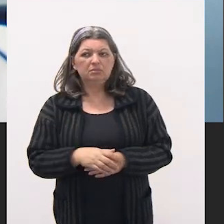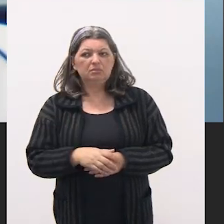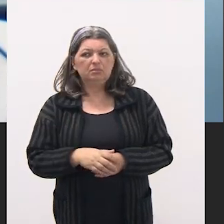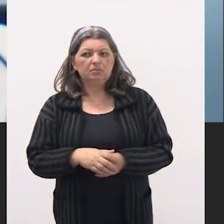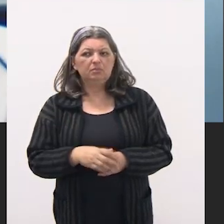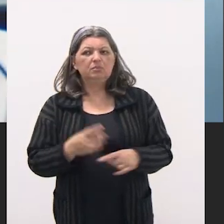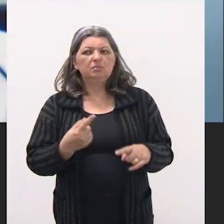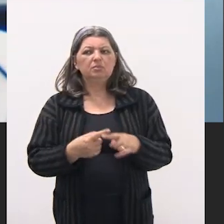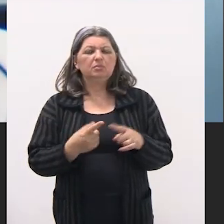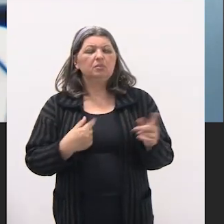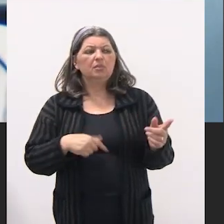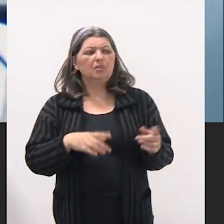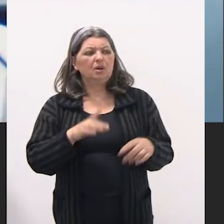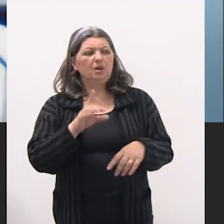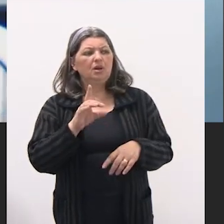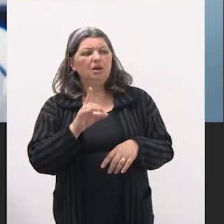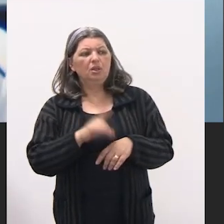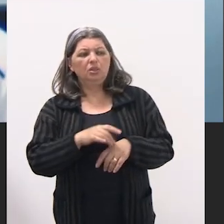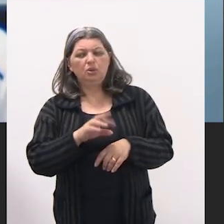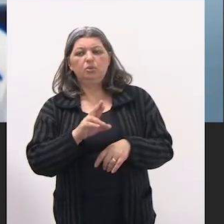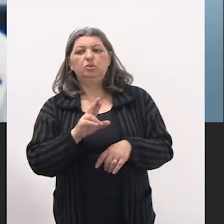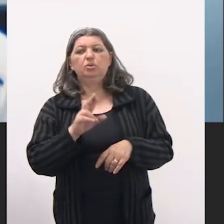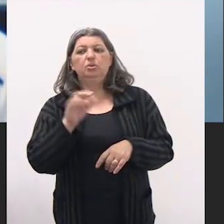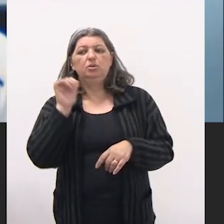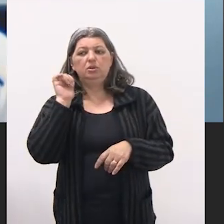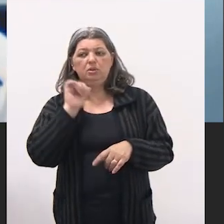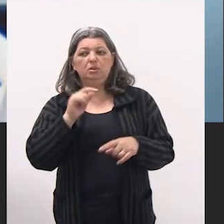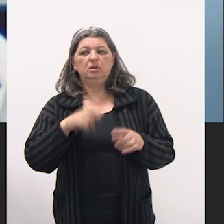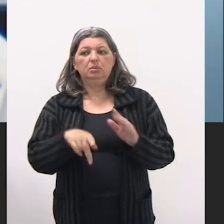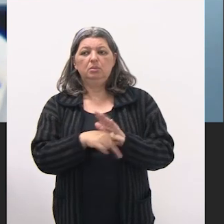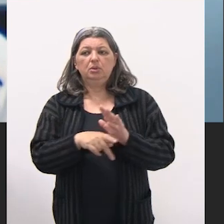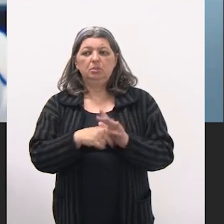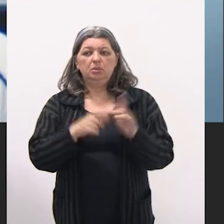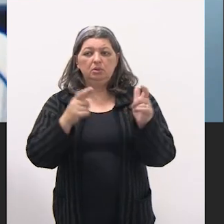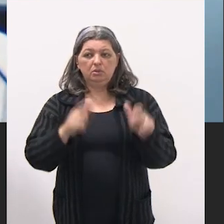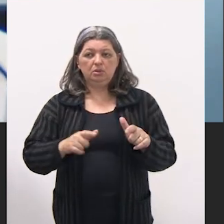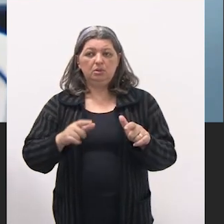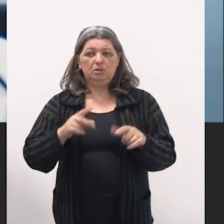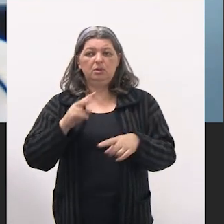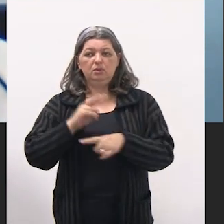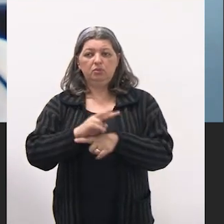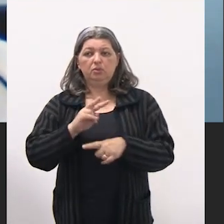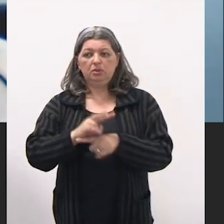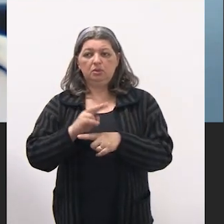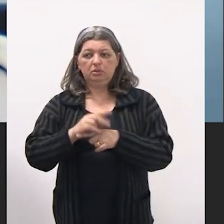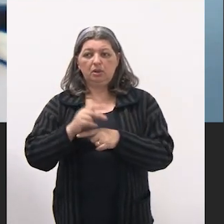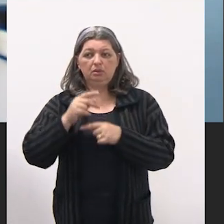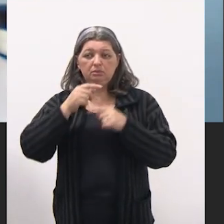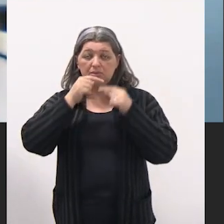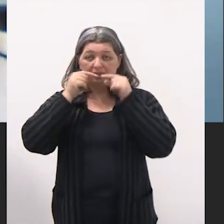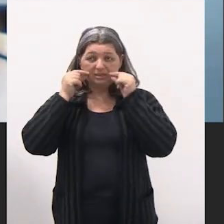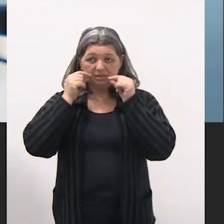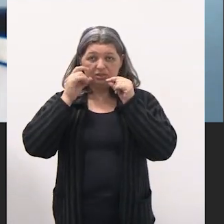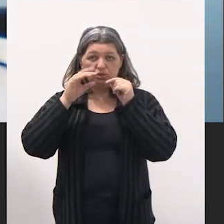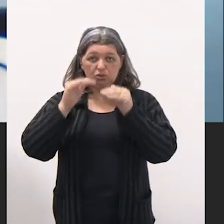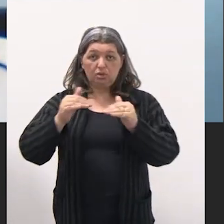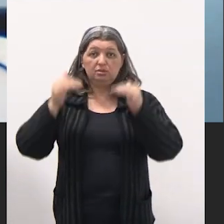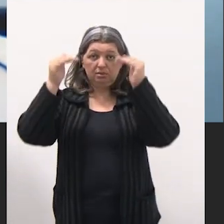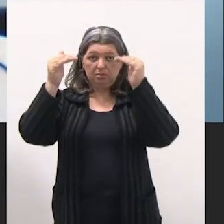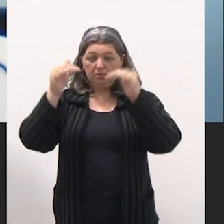ela falou, doutora, na unidade onde eu fui cuidar do meu dente, só tem dentista no andar de